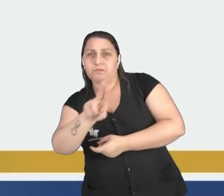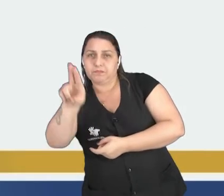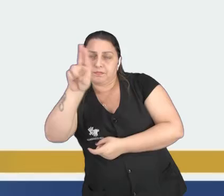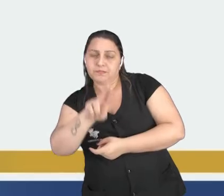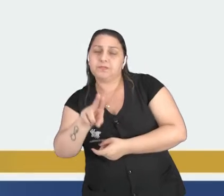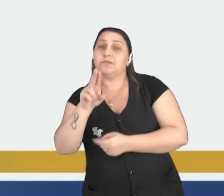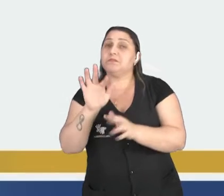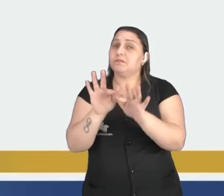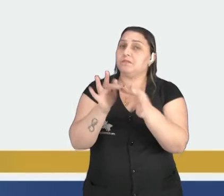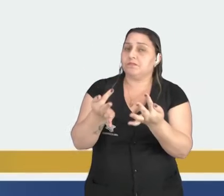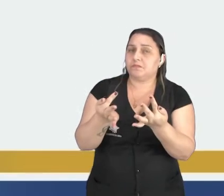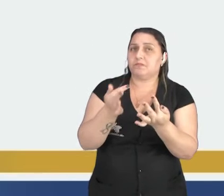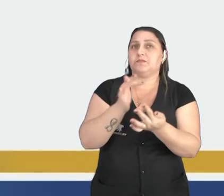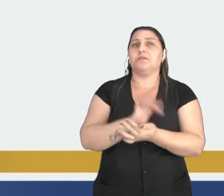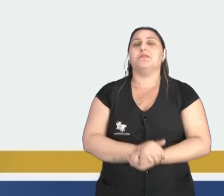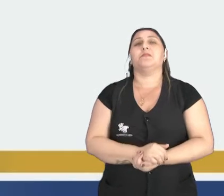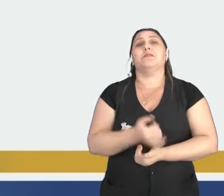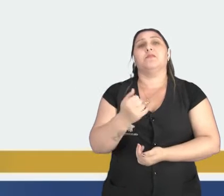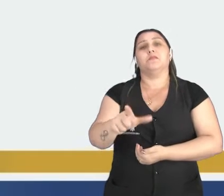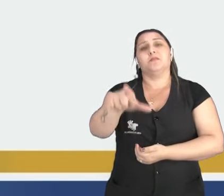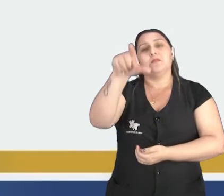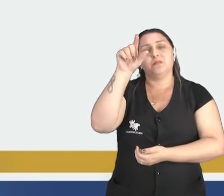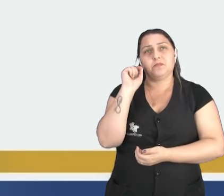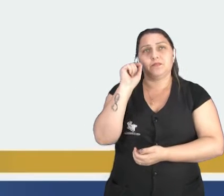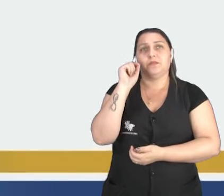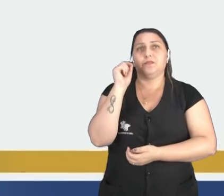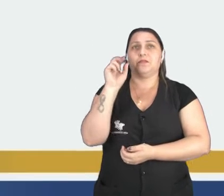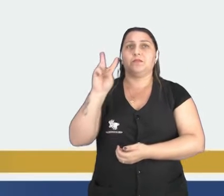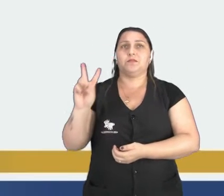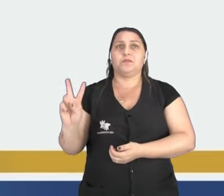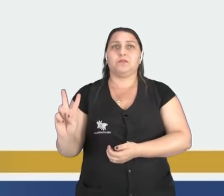o arranjo simples, uma vez que, se eu escolher